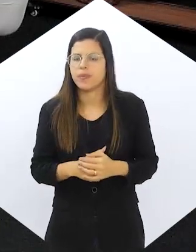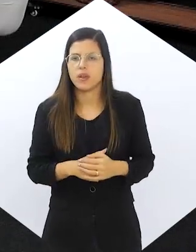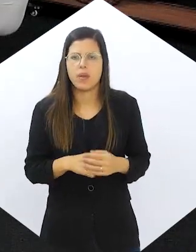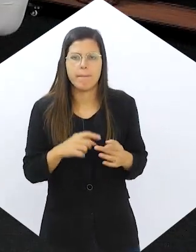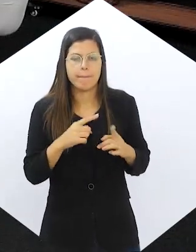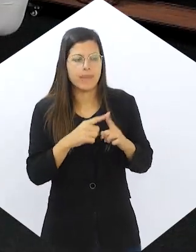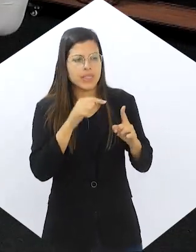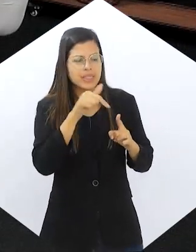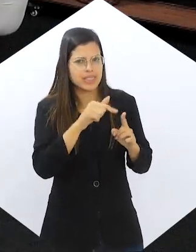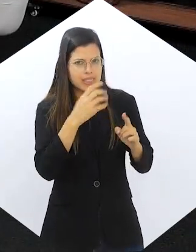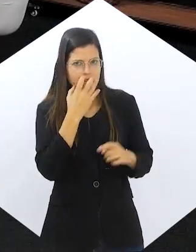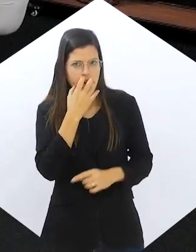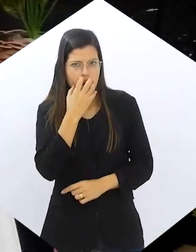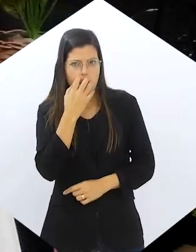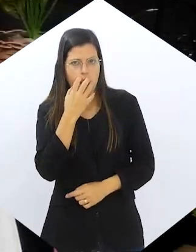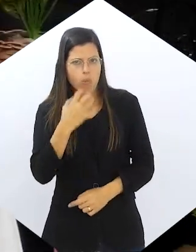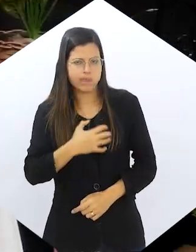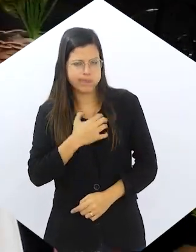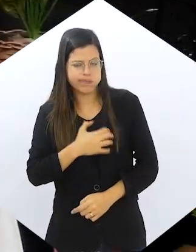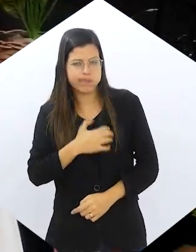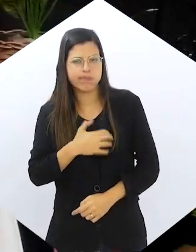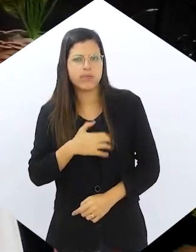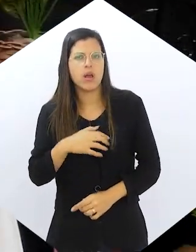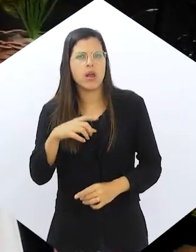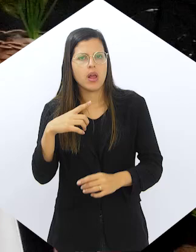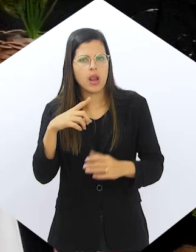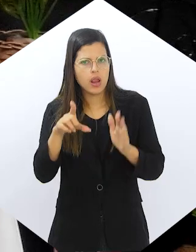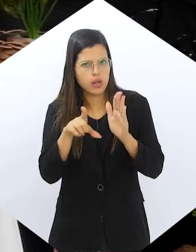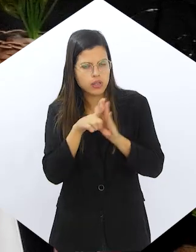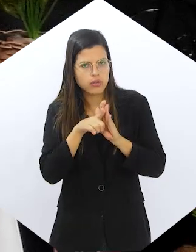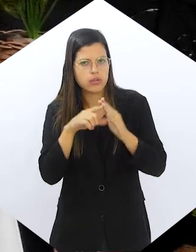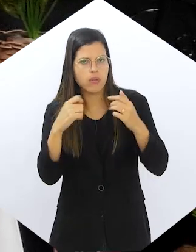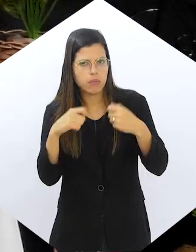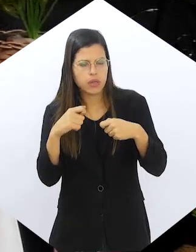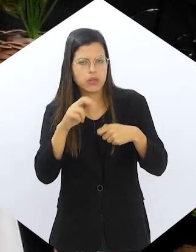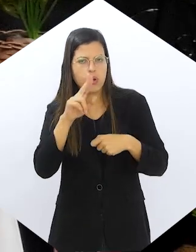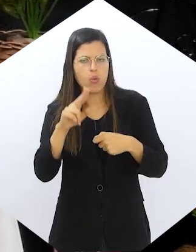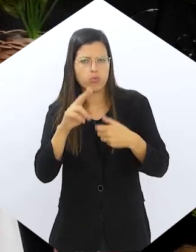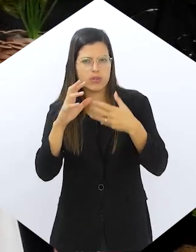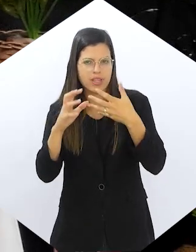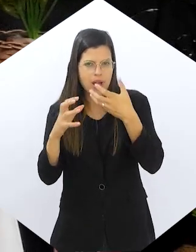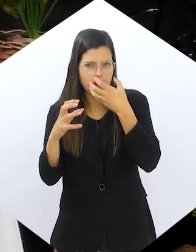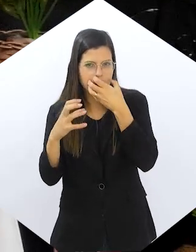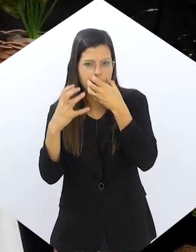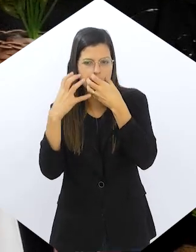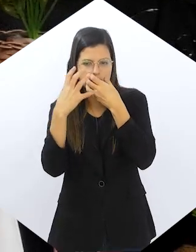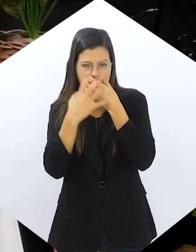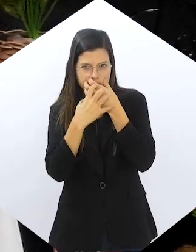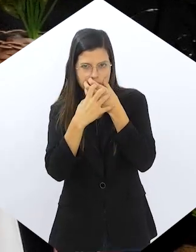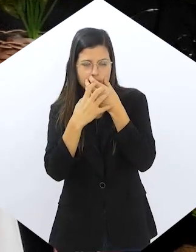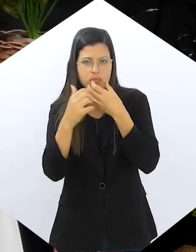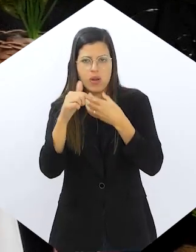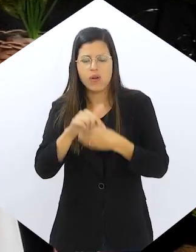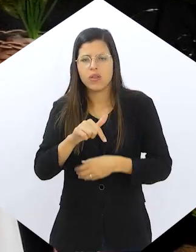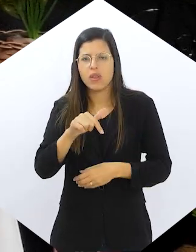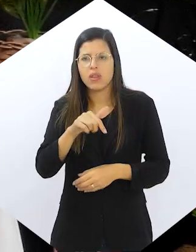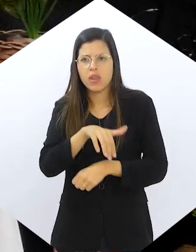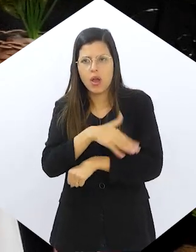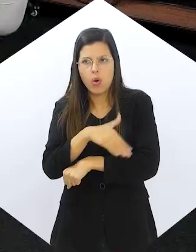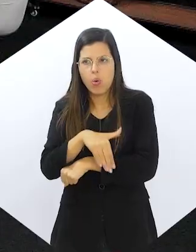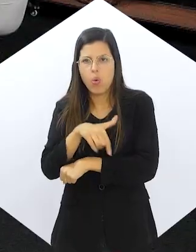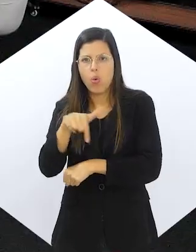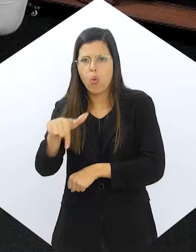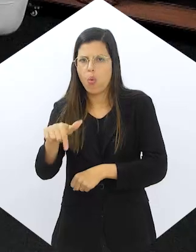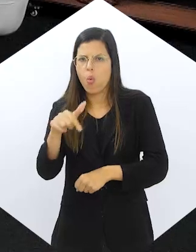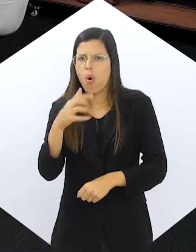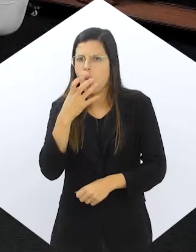ferozes, a legislação prevê que eles utilizem focinheiras na rua e tudo mais. Ele precisa usar focinheira em alguma situação?